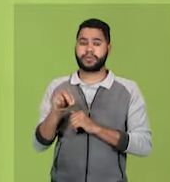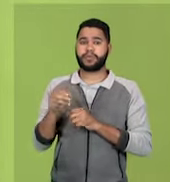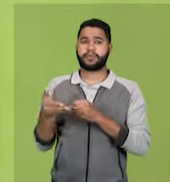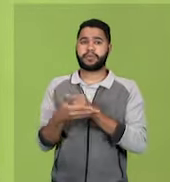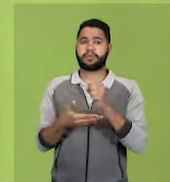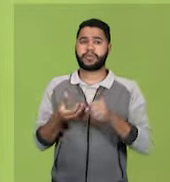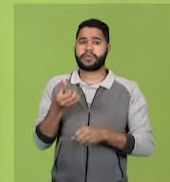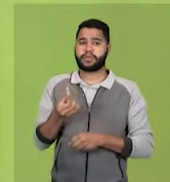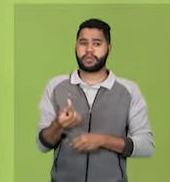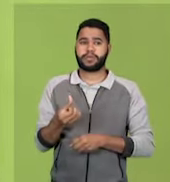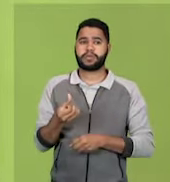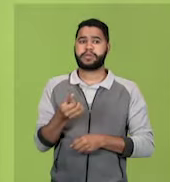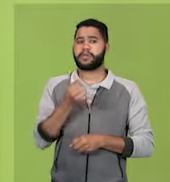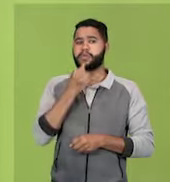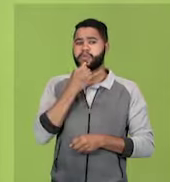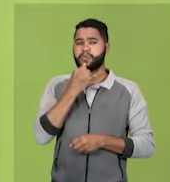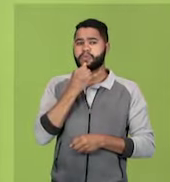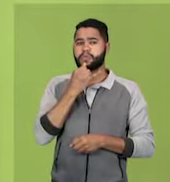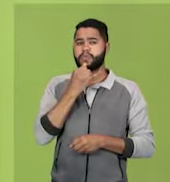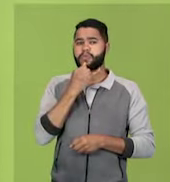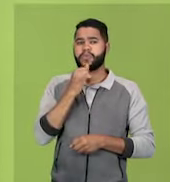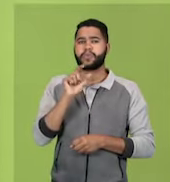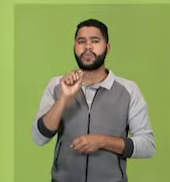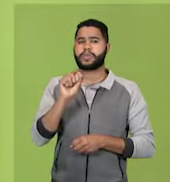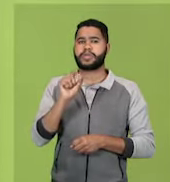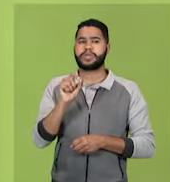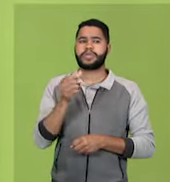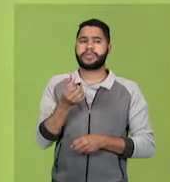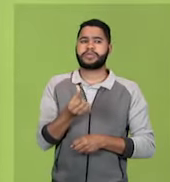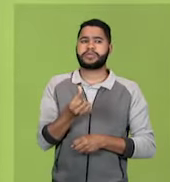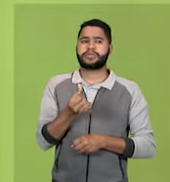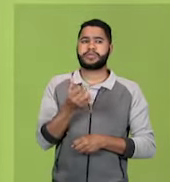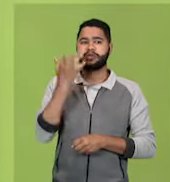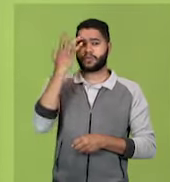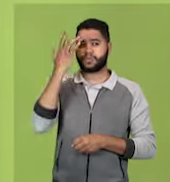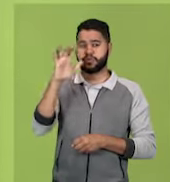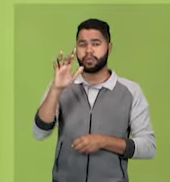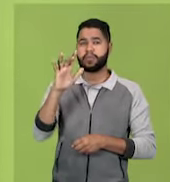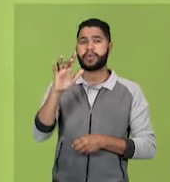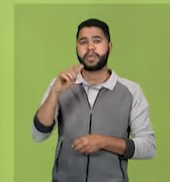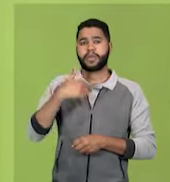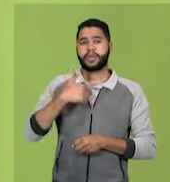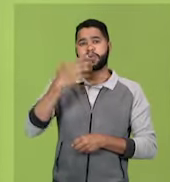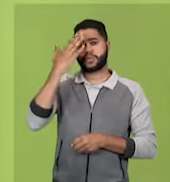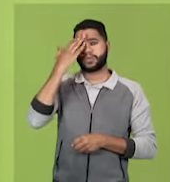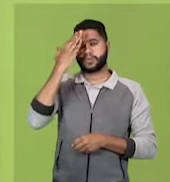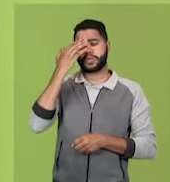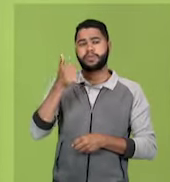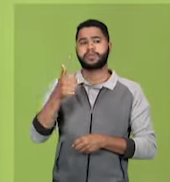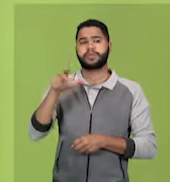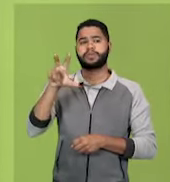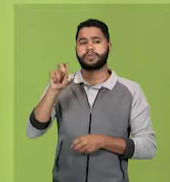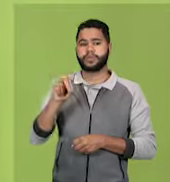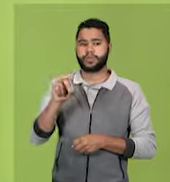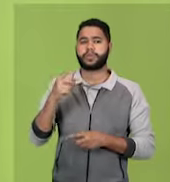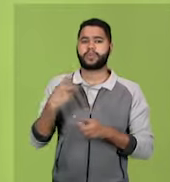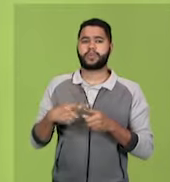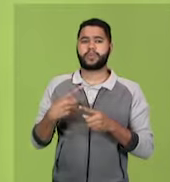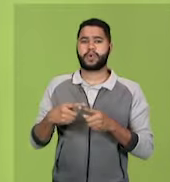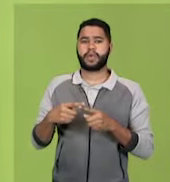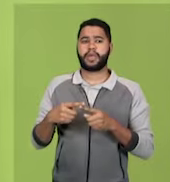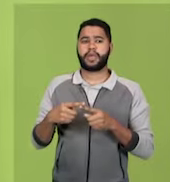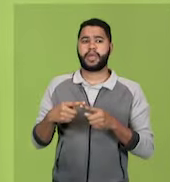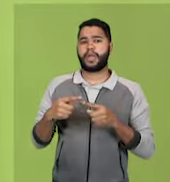6, vamos supor que fosse aqui, logaritmo de 6 e não souber isso aqui, então aqui eu sei que tem que ser 150, porque isso é uma